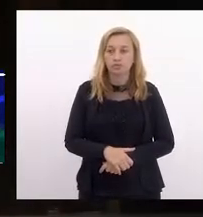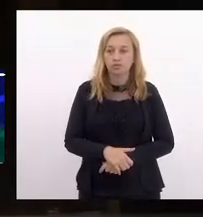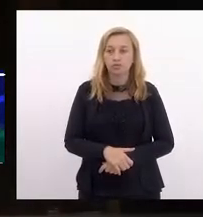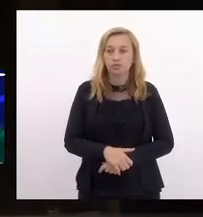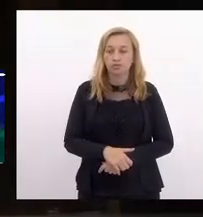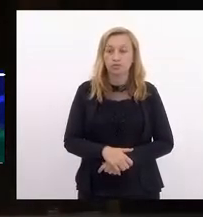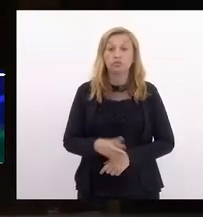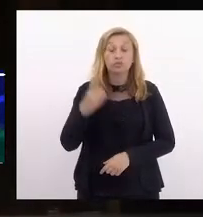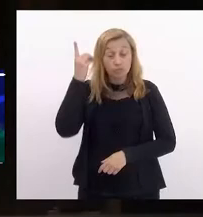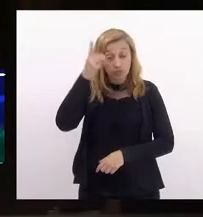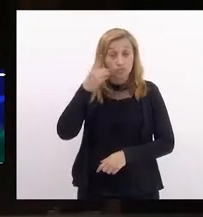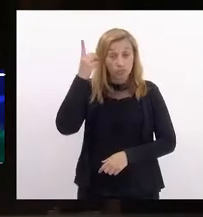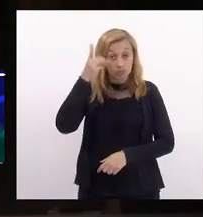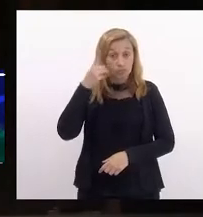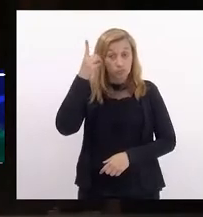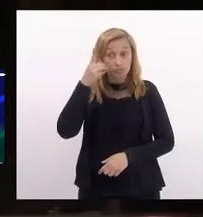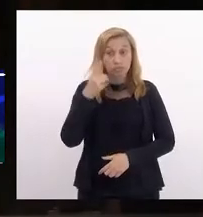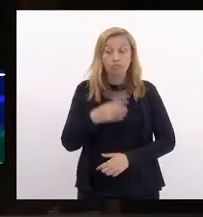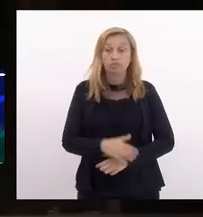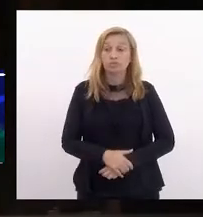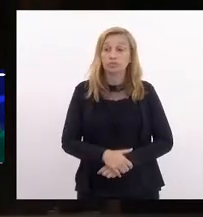e aos Deputados